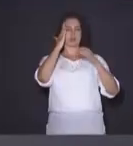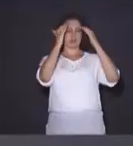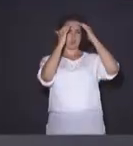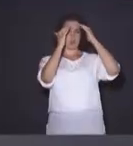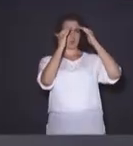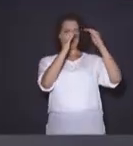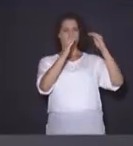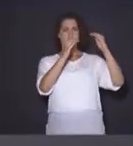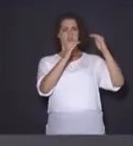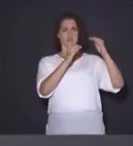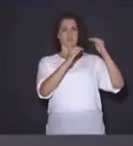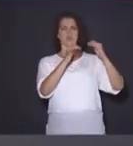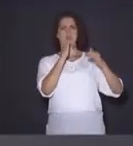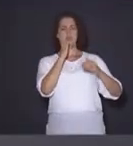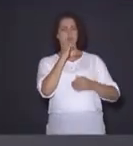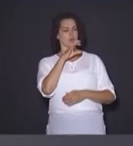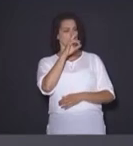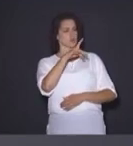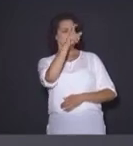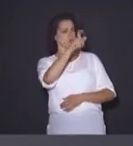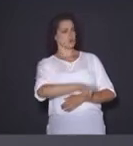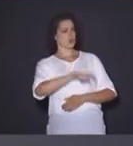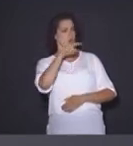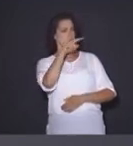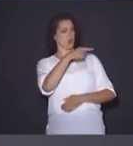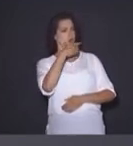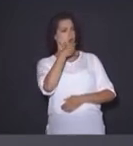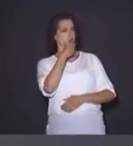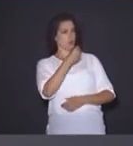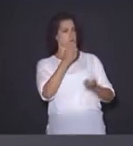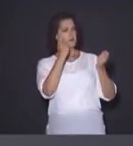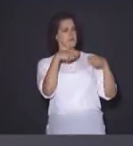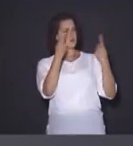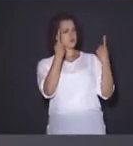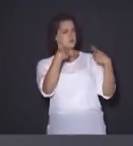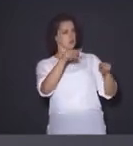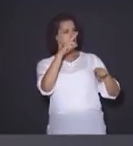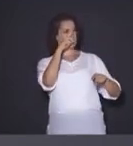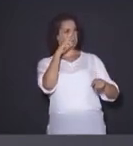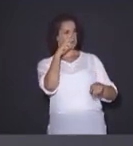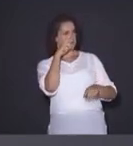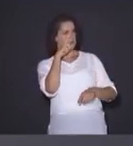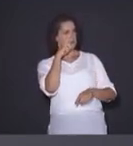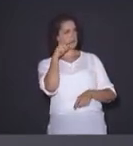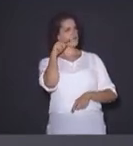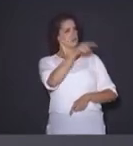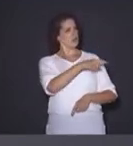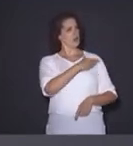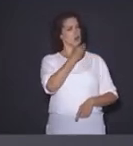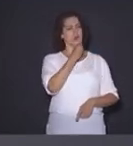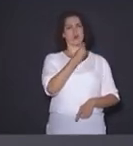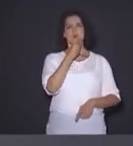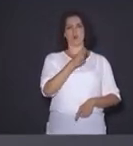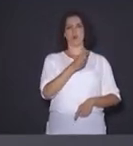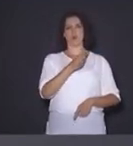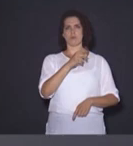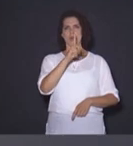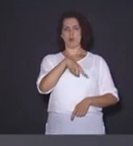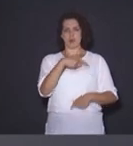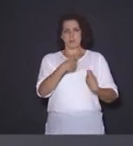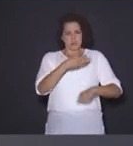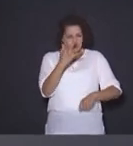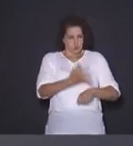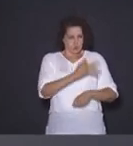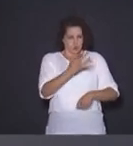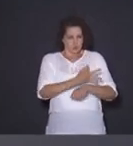ele era homem para enfrentar tal perigo seja homem expressão com que se manda alguém reagir ou suportar com